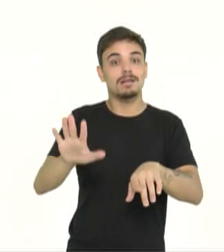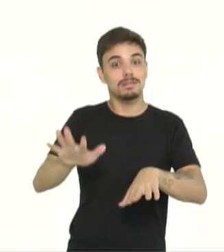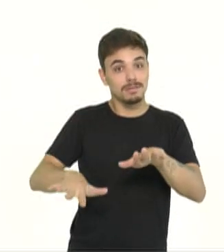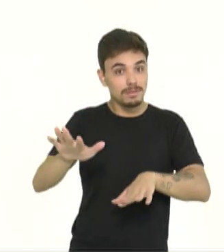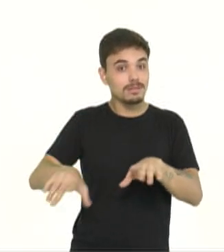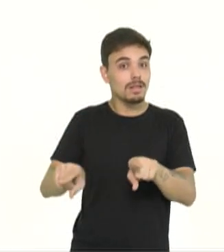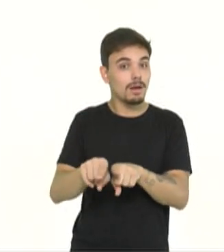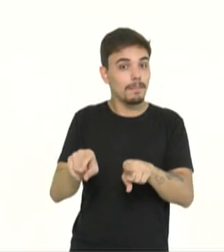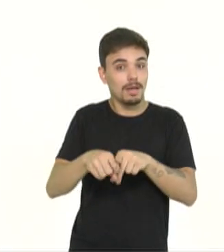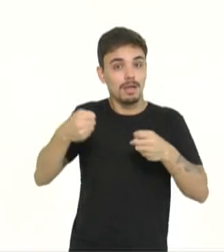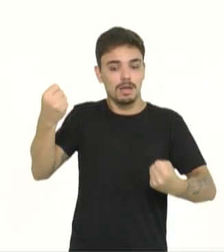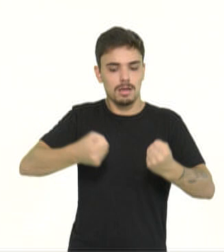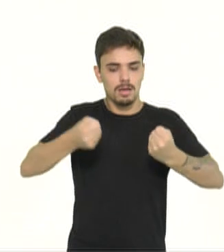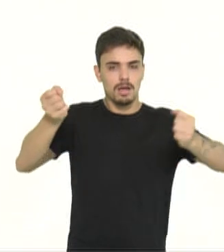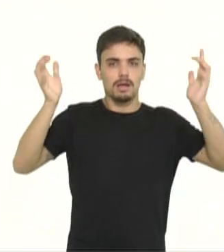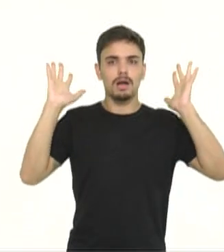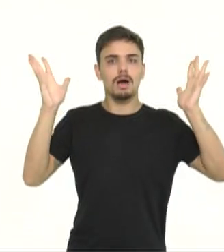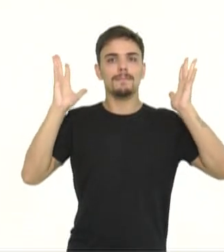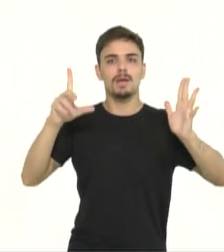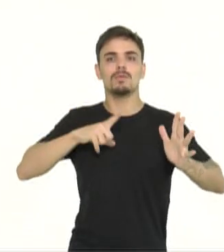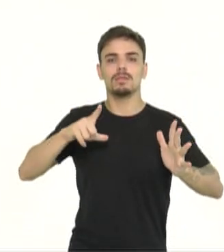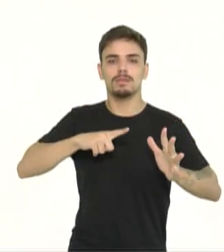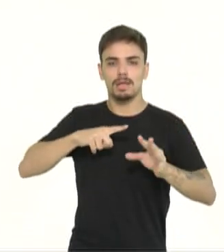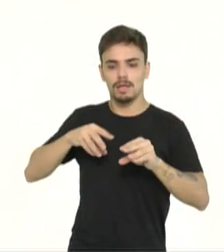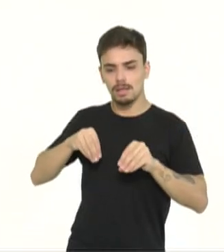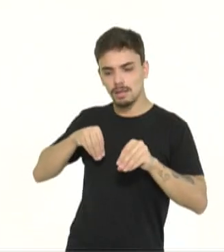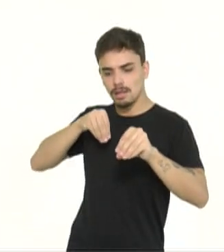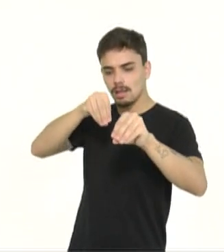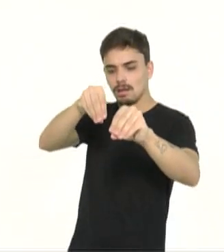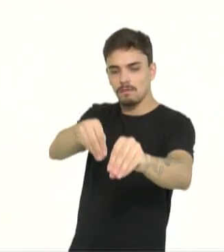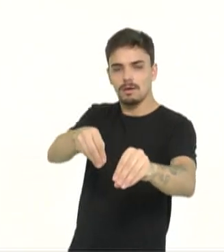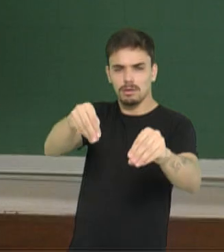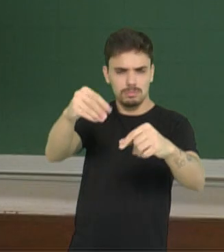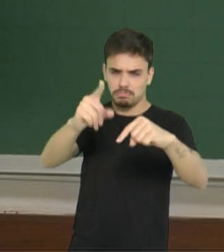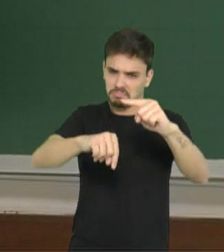por exemplo, transportando carga, né? Se ele está numa